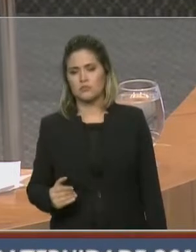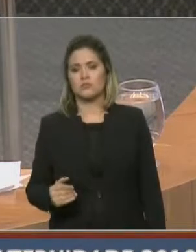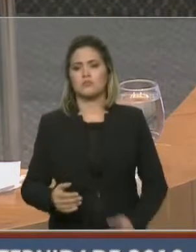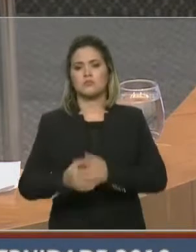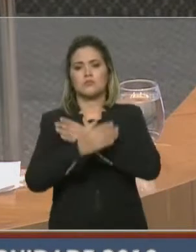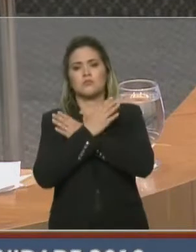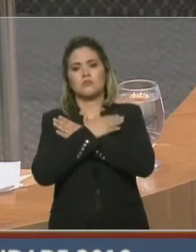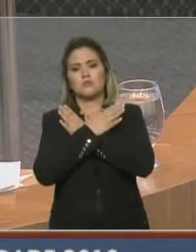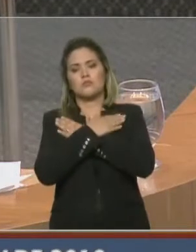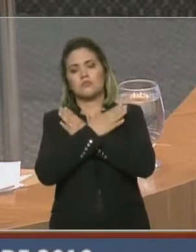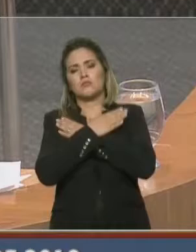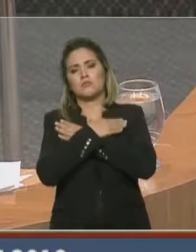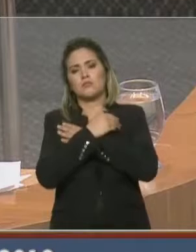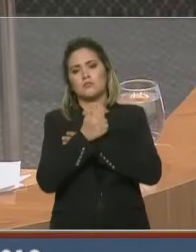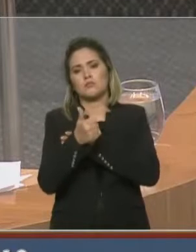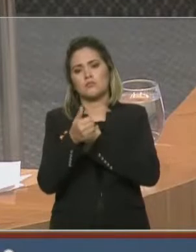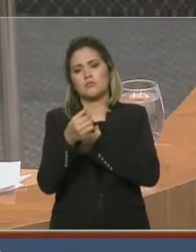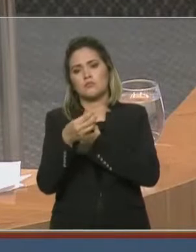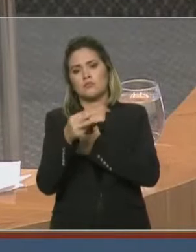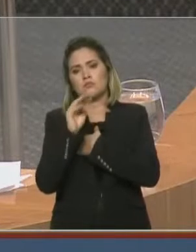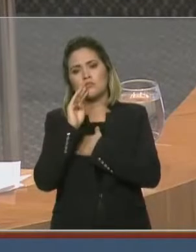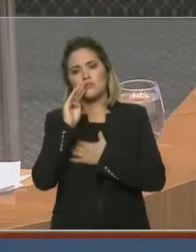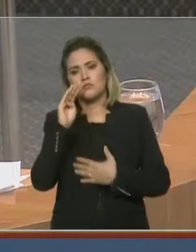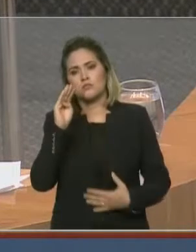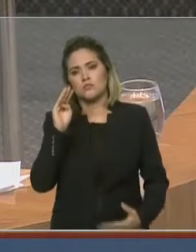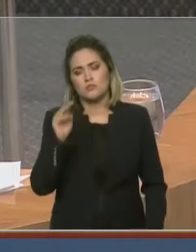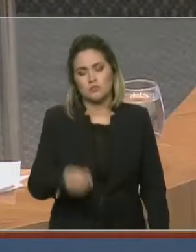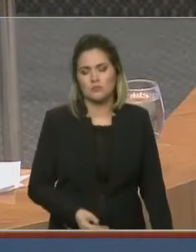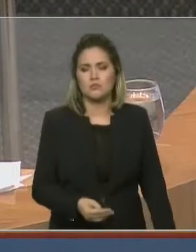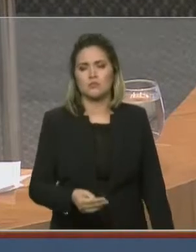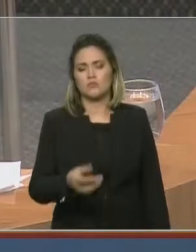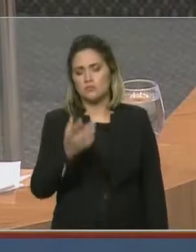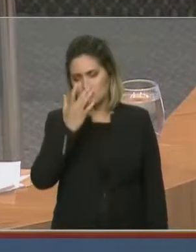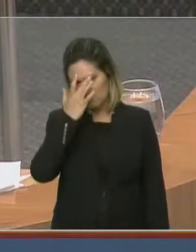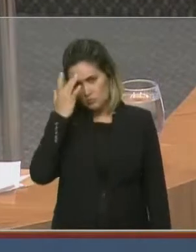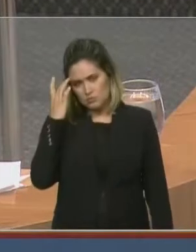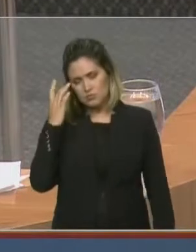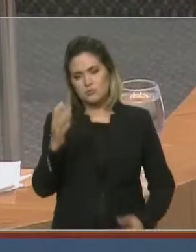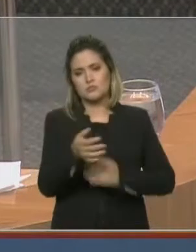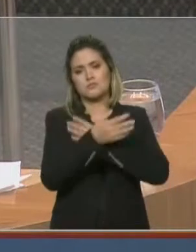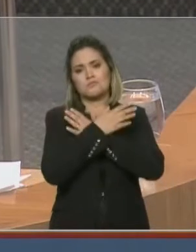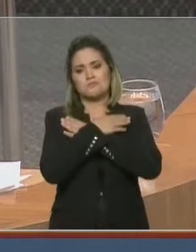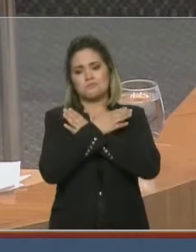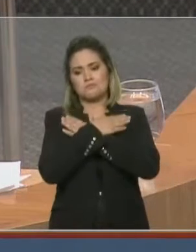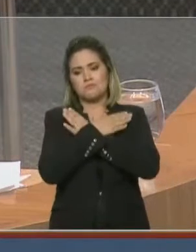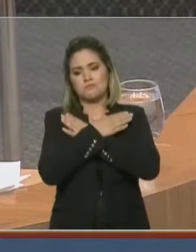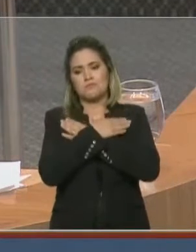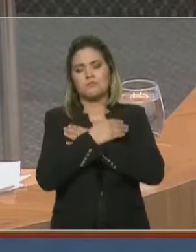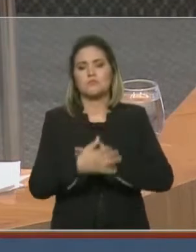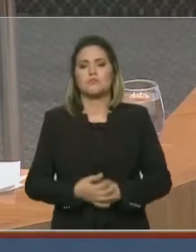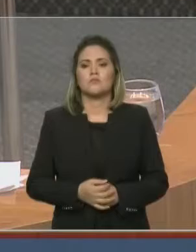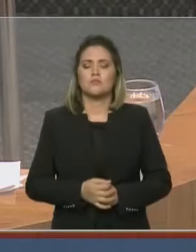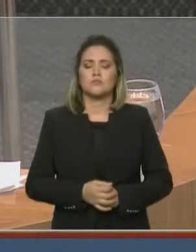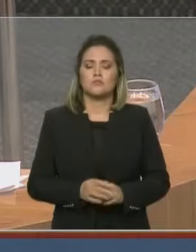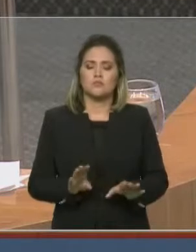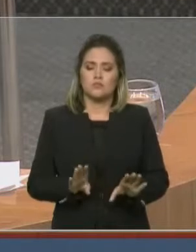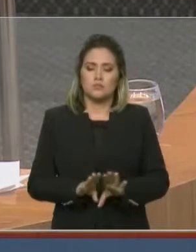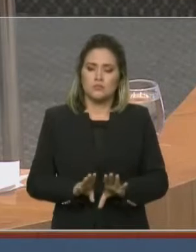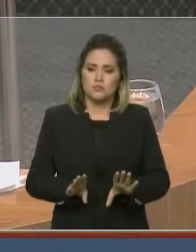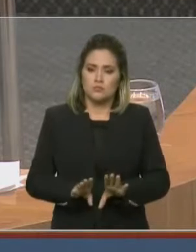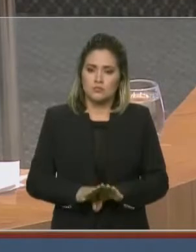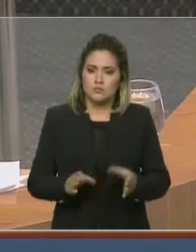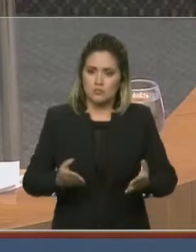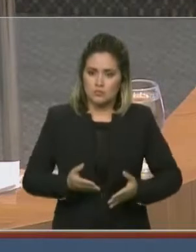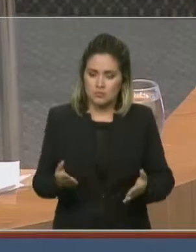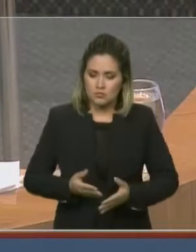13 milhões de desempregados. Assim como temos também curso no Congresso Nacional, na Câmara